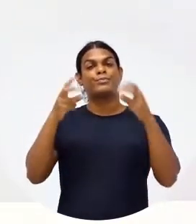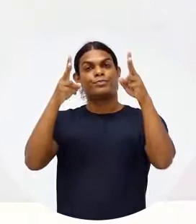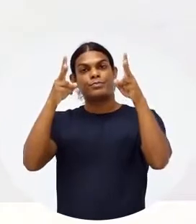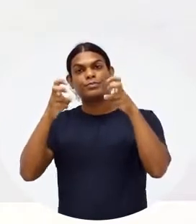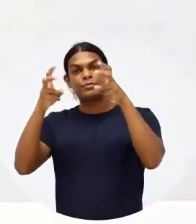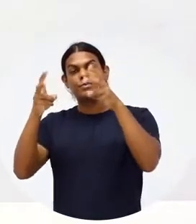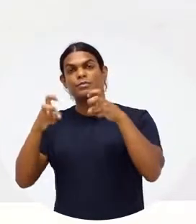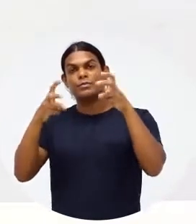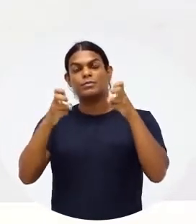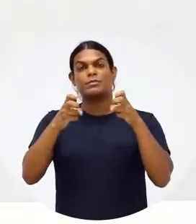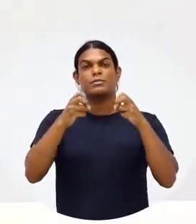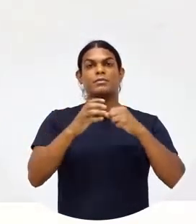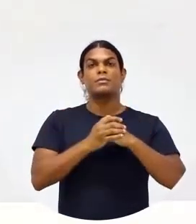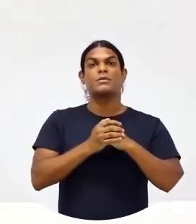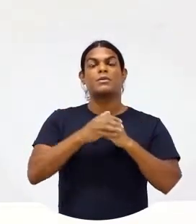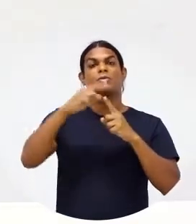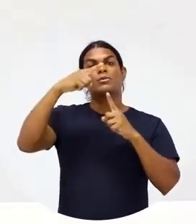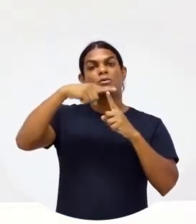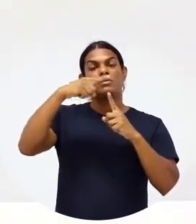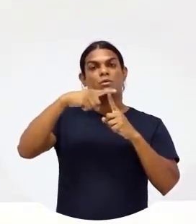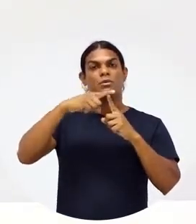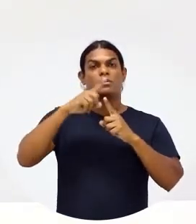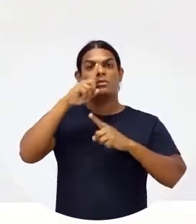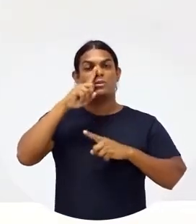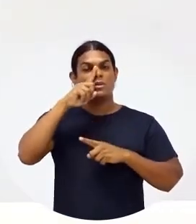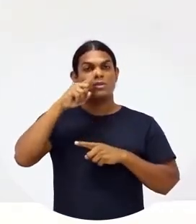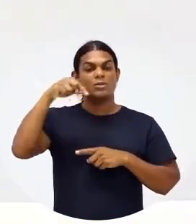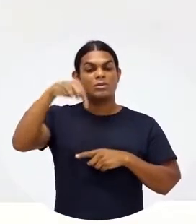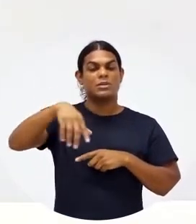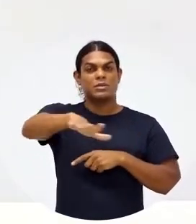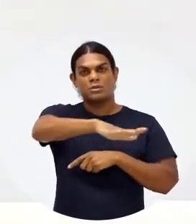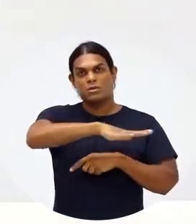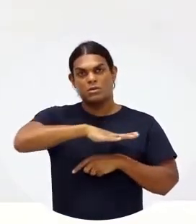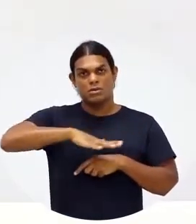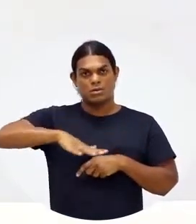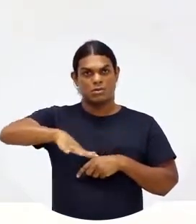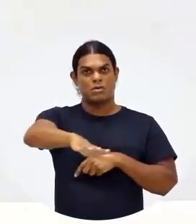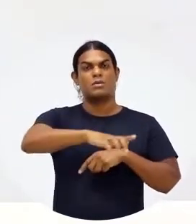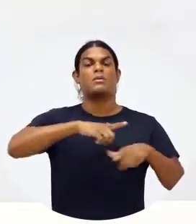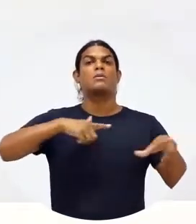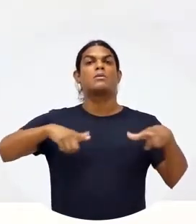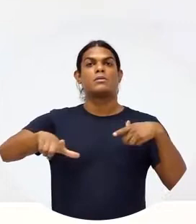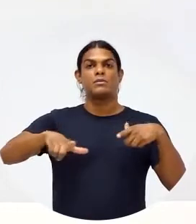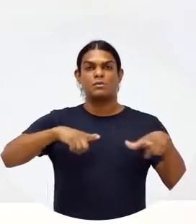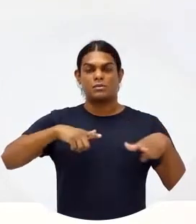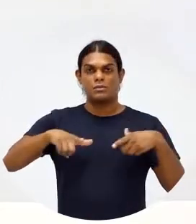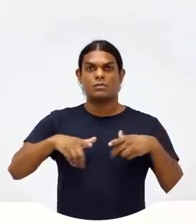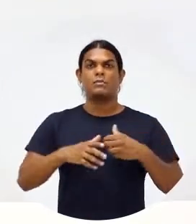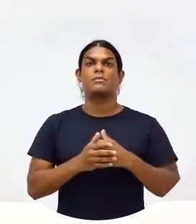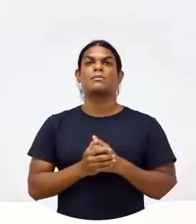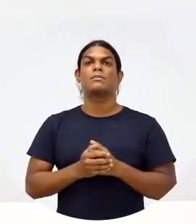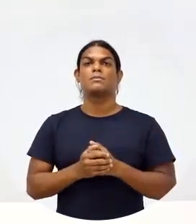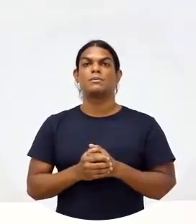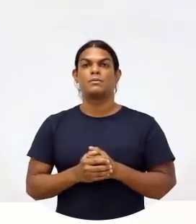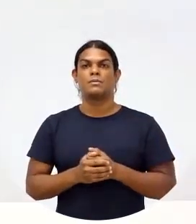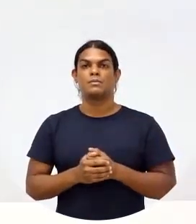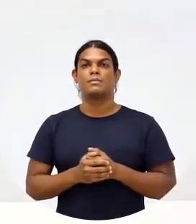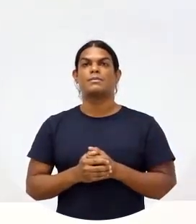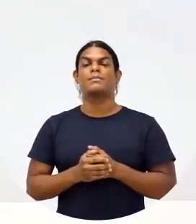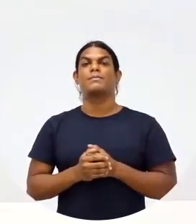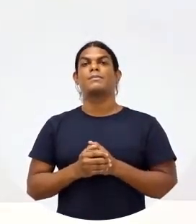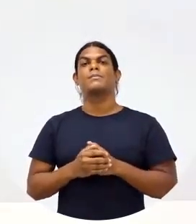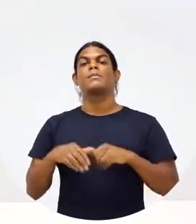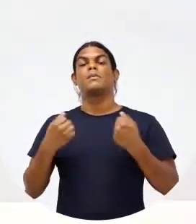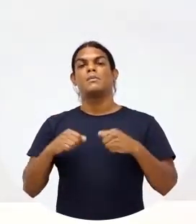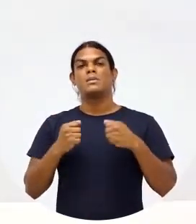os agentes de risco existentes nesse ambiente de trabalho. Seria o levantamento desses riscos mesmo. É ir a campo, chegar no ambiente